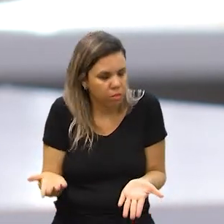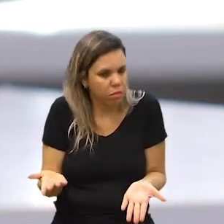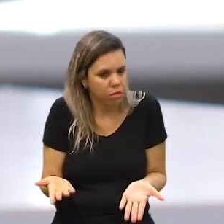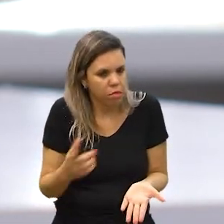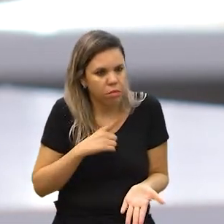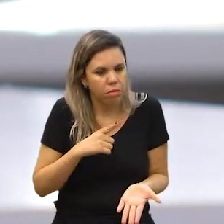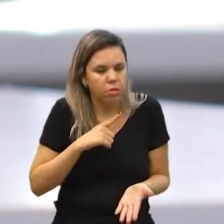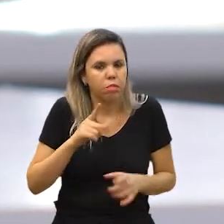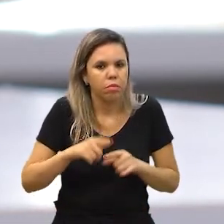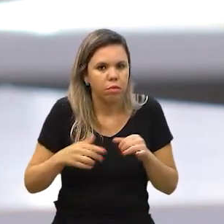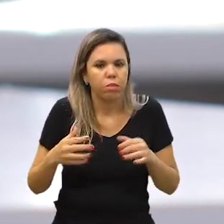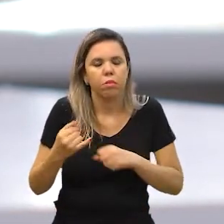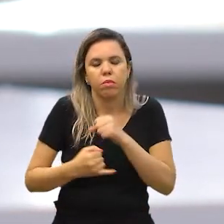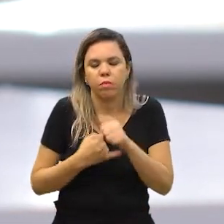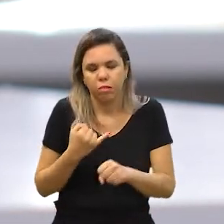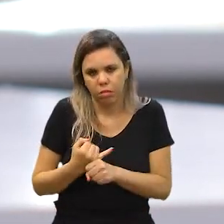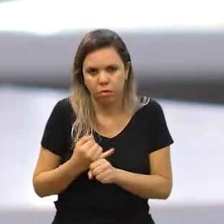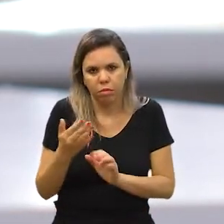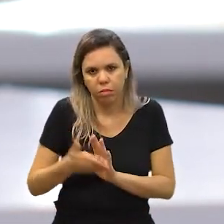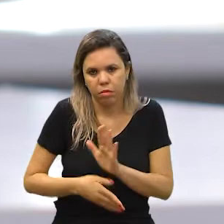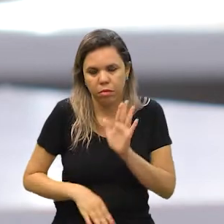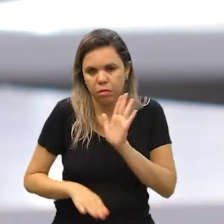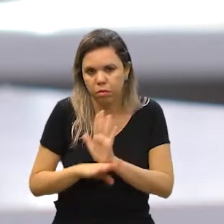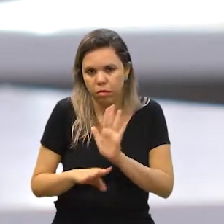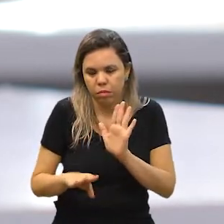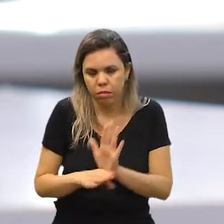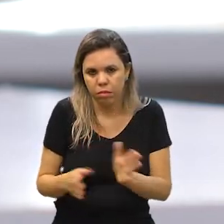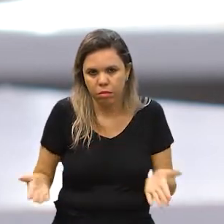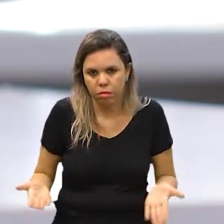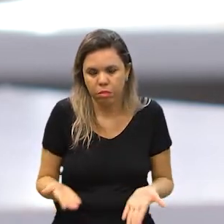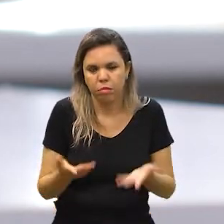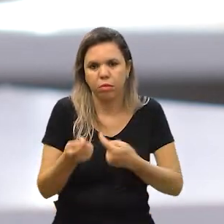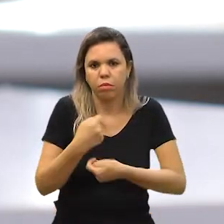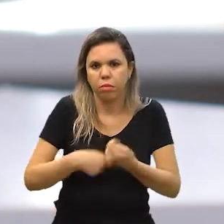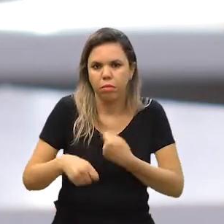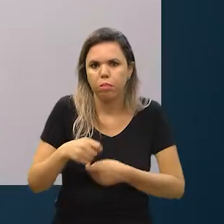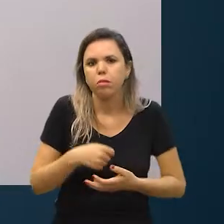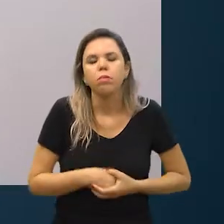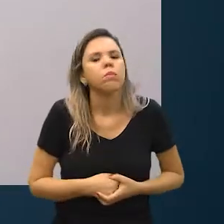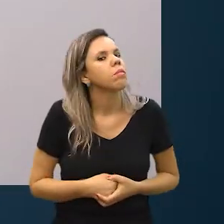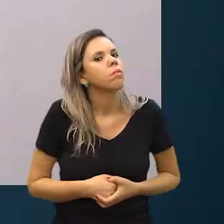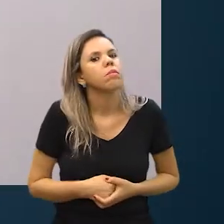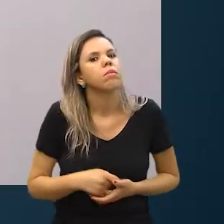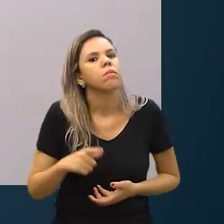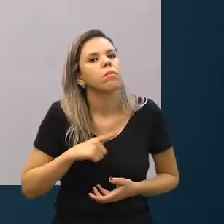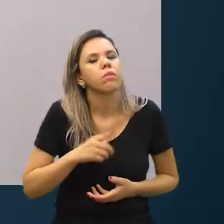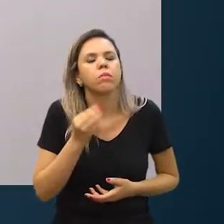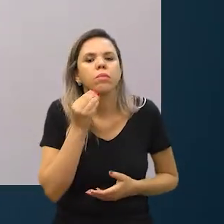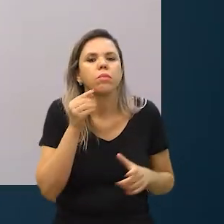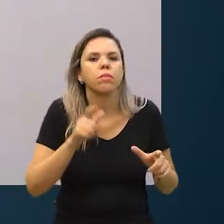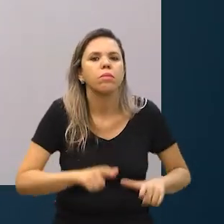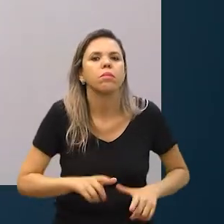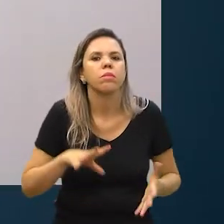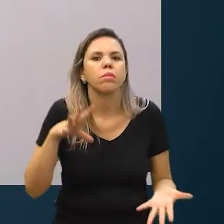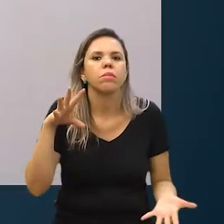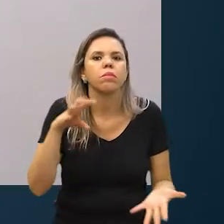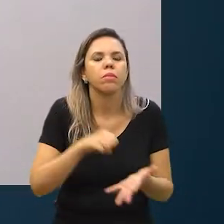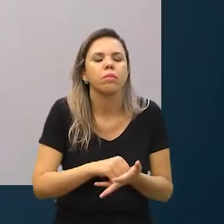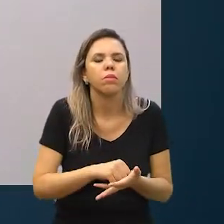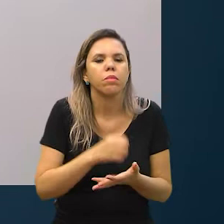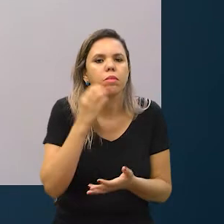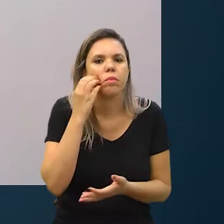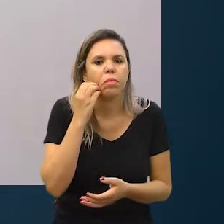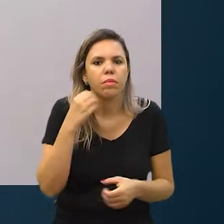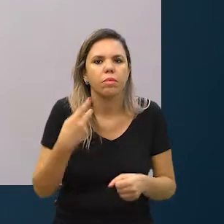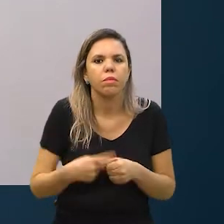ter uma ferramenta, uma plataforma para ajudar você a fazer negócios e ainda ter um espaço, né, para cadastrar